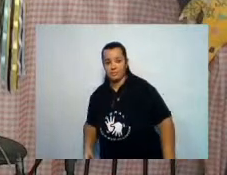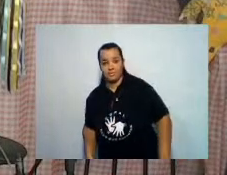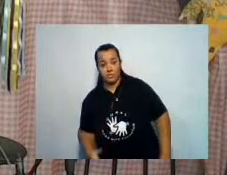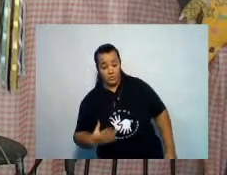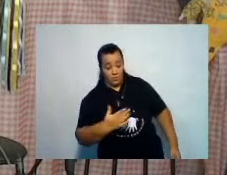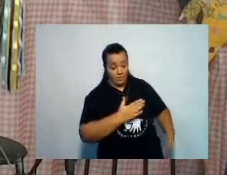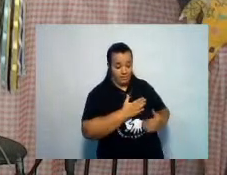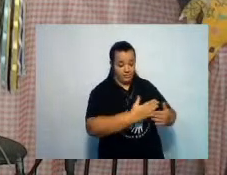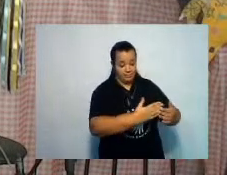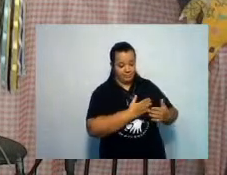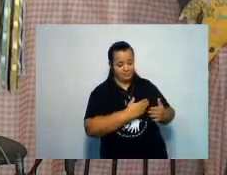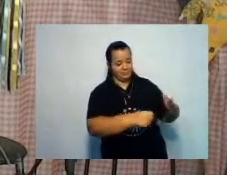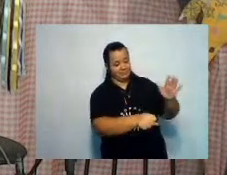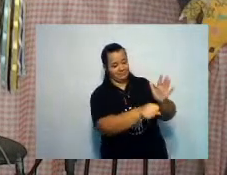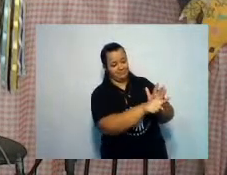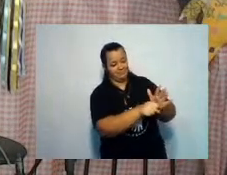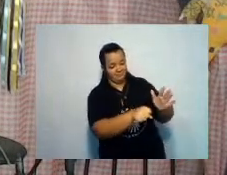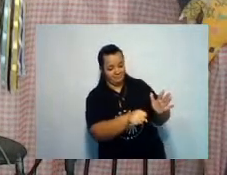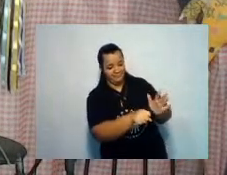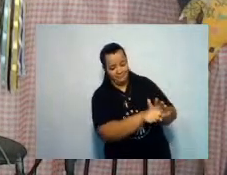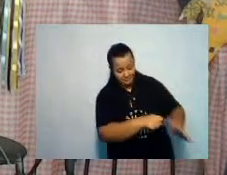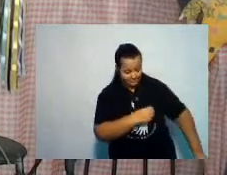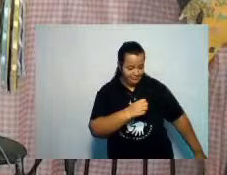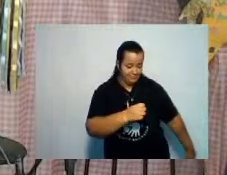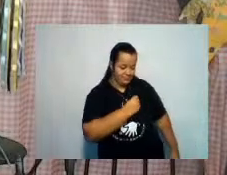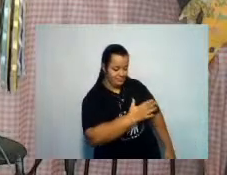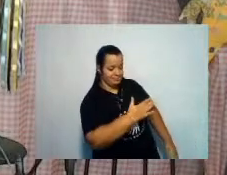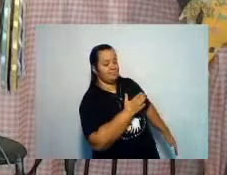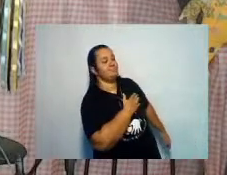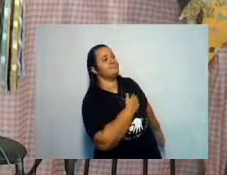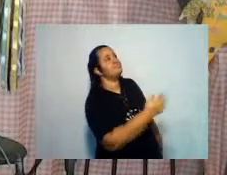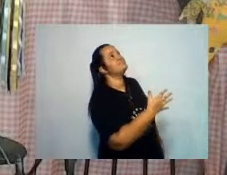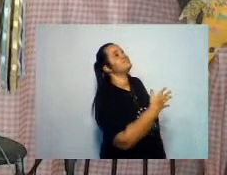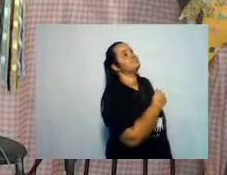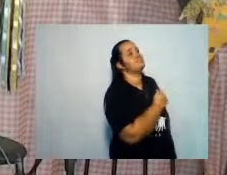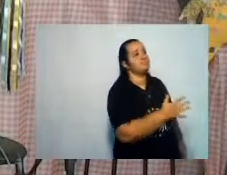calou, mas meu coração entrou no clima.